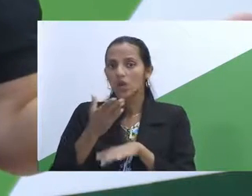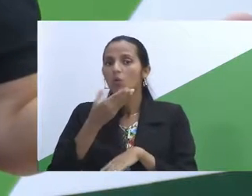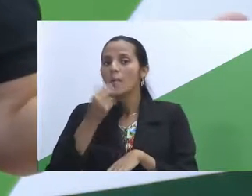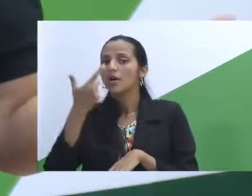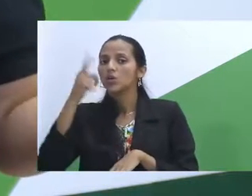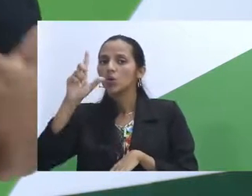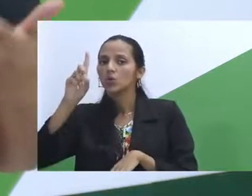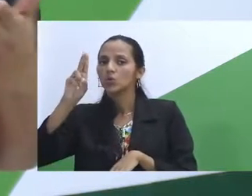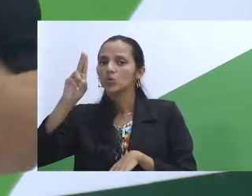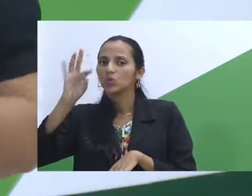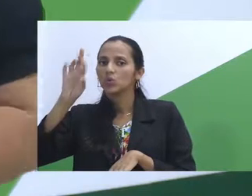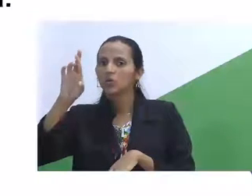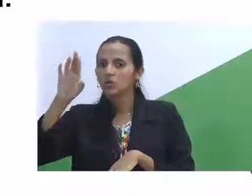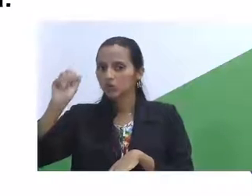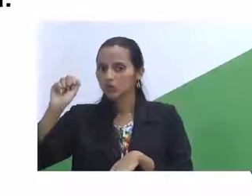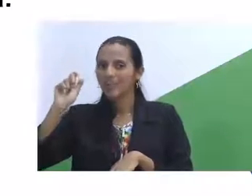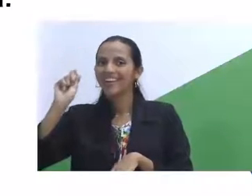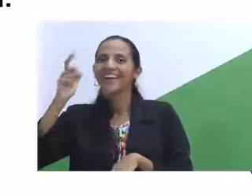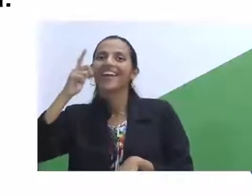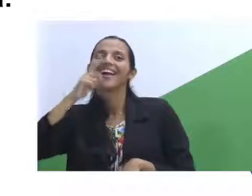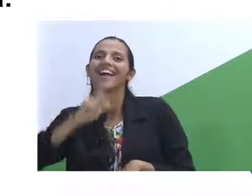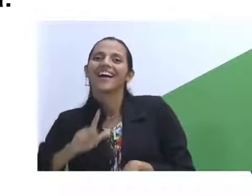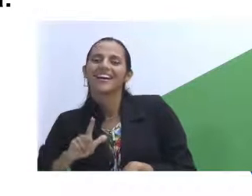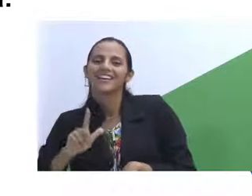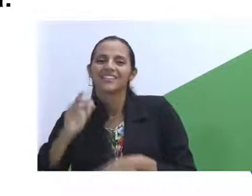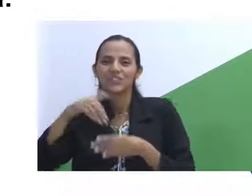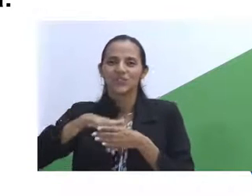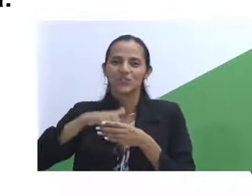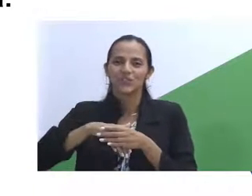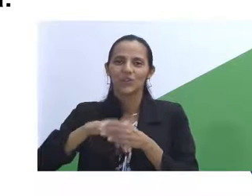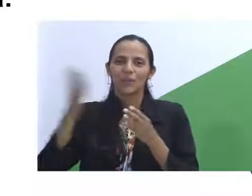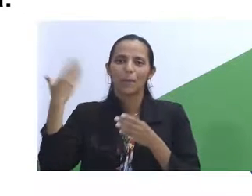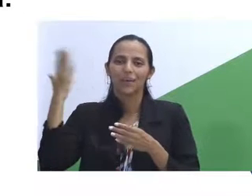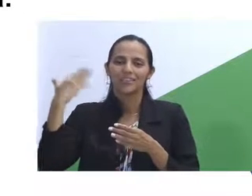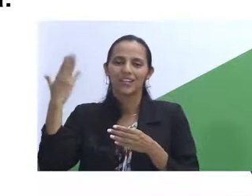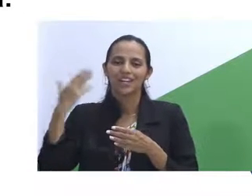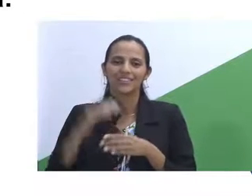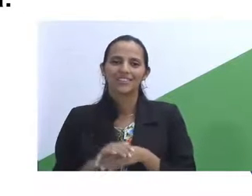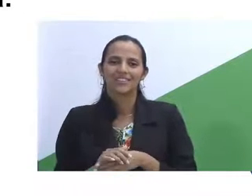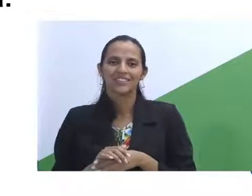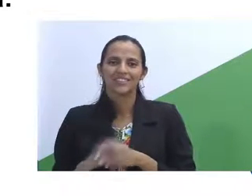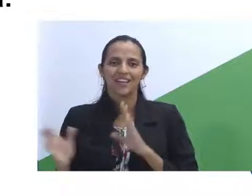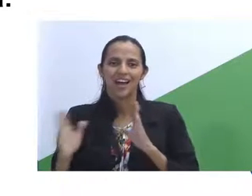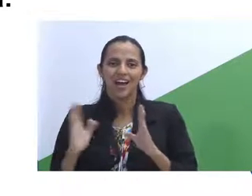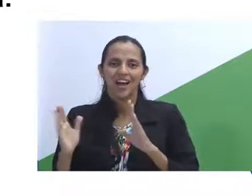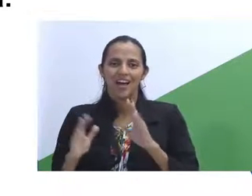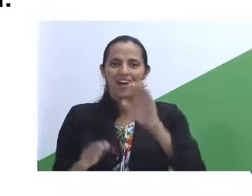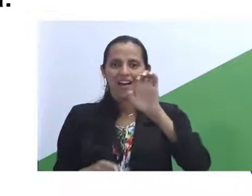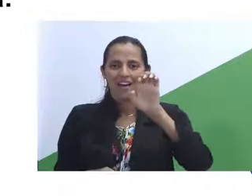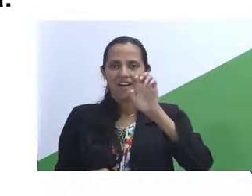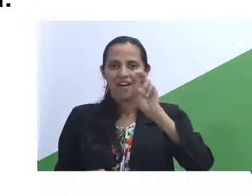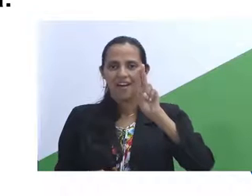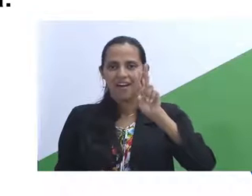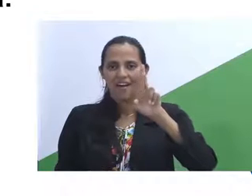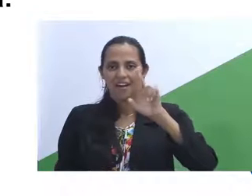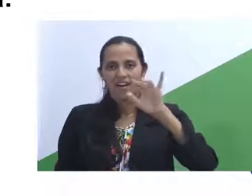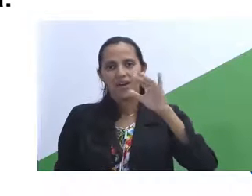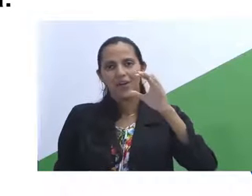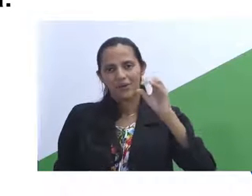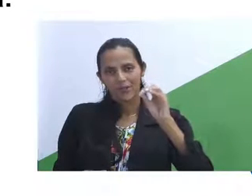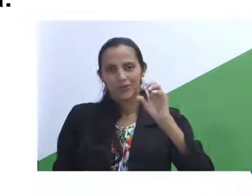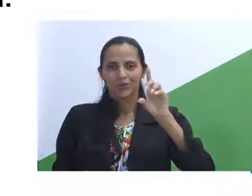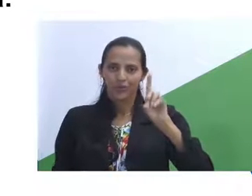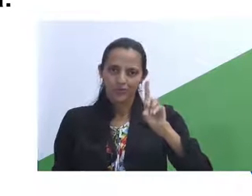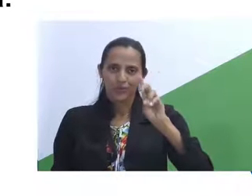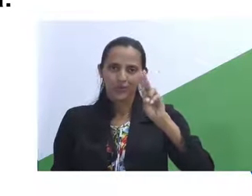adivinha quem ganha, quem é o primeiro presidente, aí, a ganhar as eleições do período democrático, né? O Eurico Gaspar Dutra, que teve, aí,